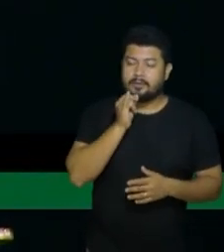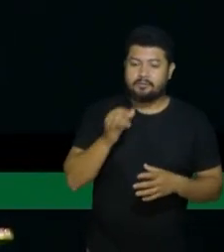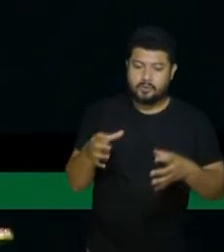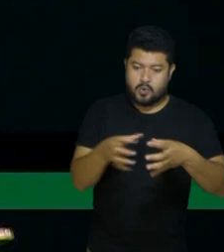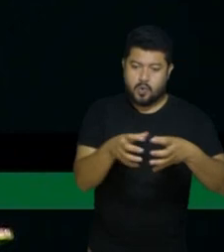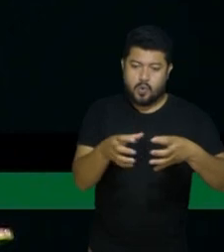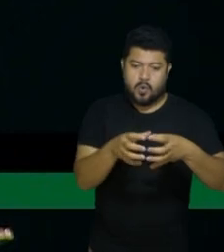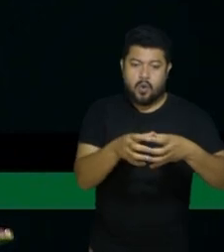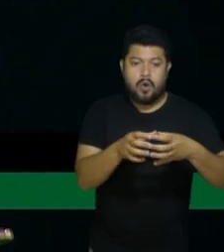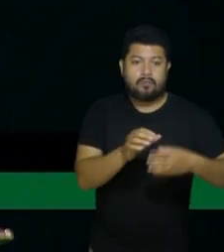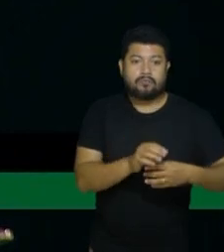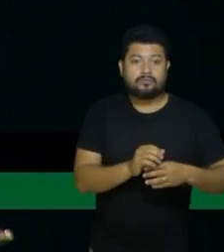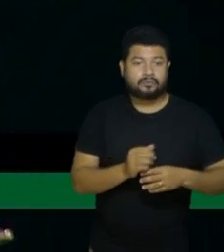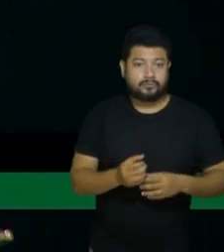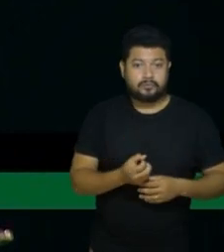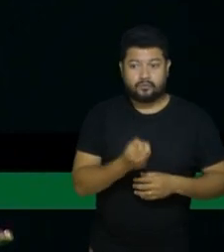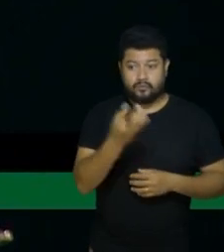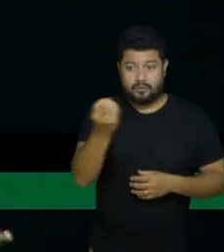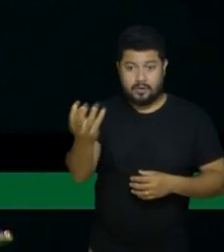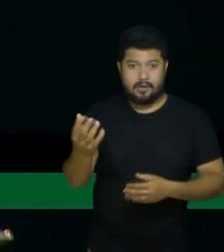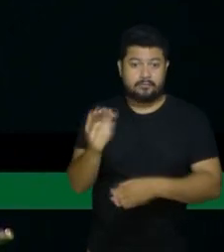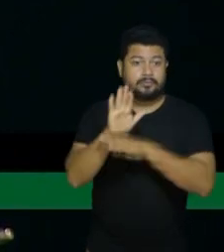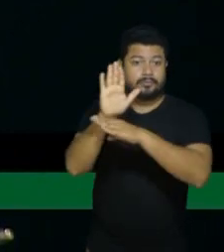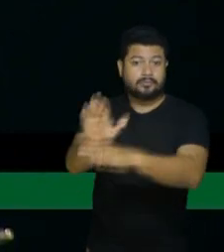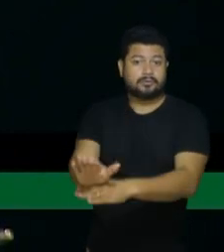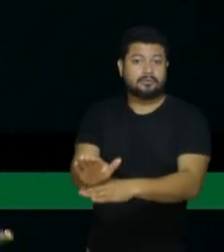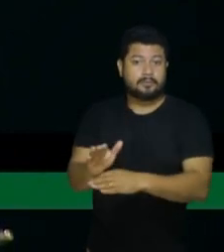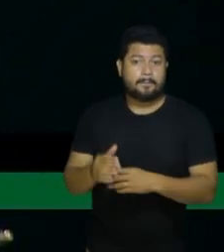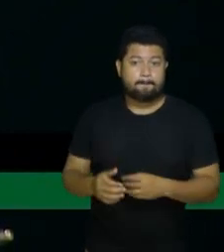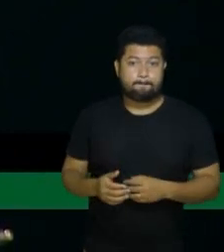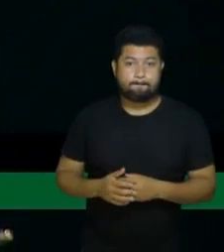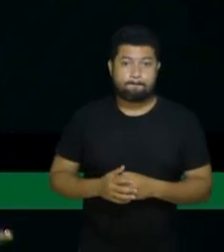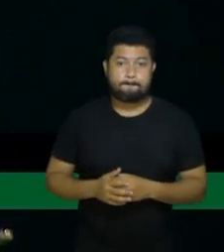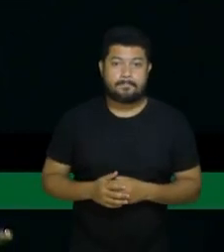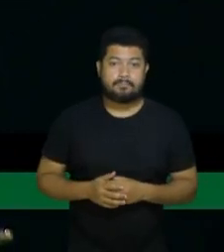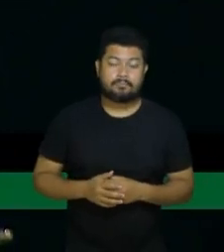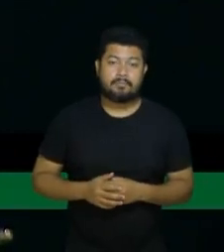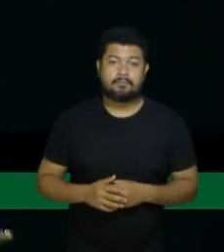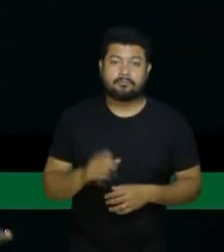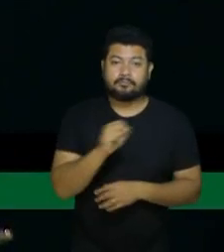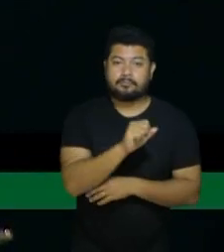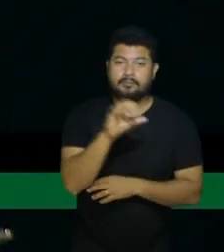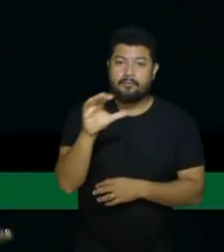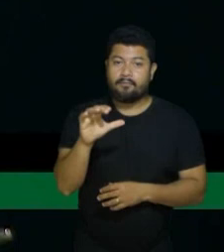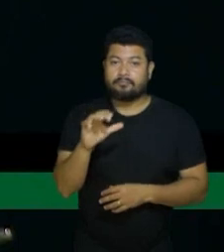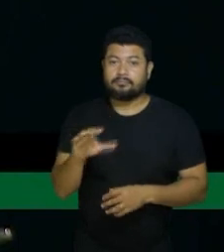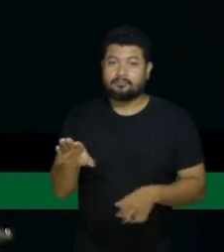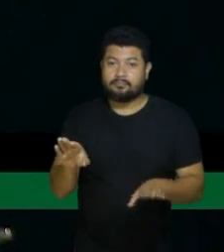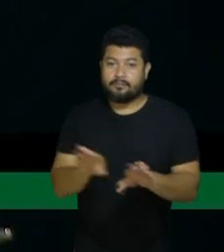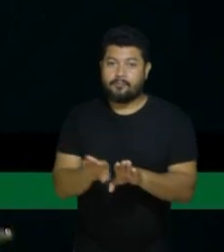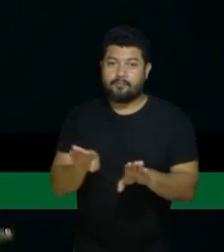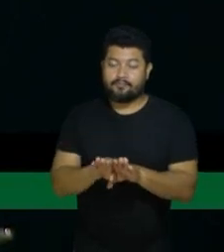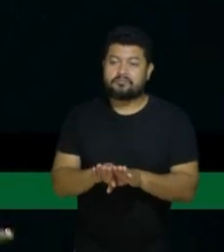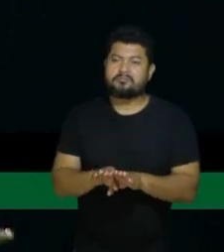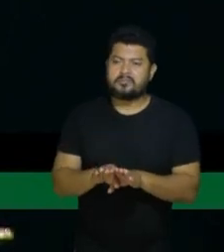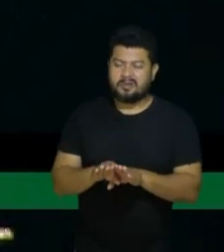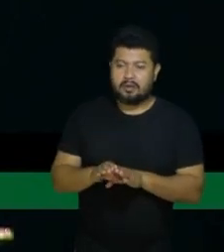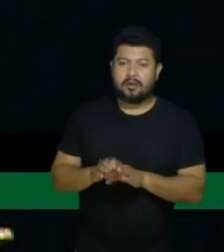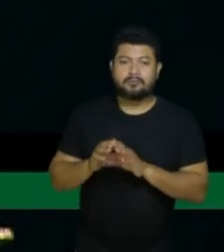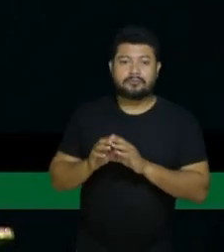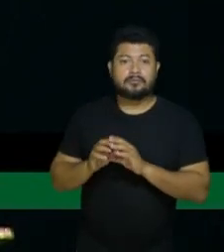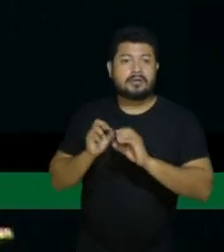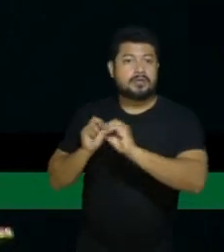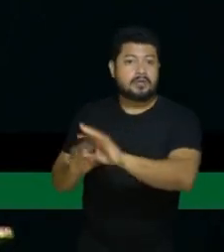gerar enfim e Santa Catarina com todo respeito de mais uma vez tem dado aula são